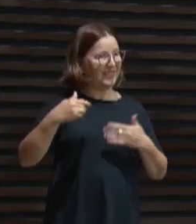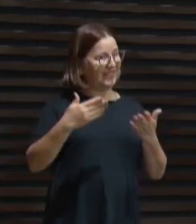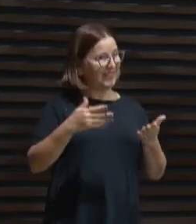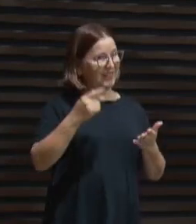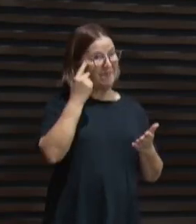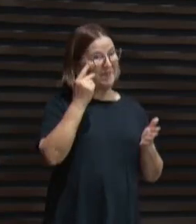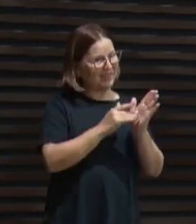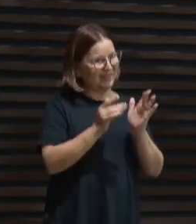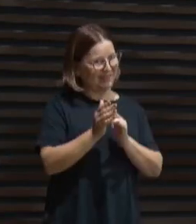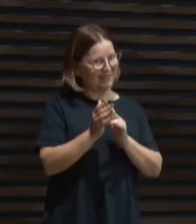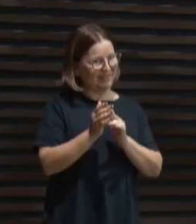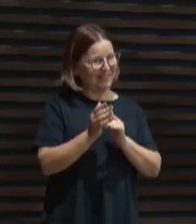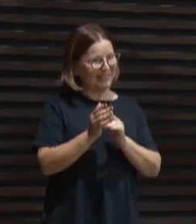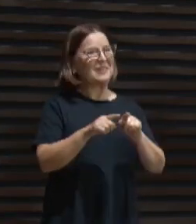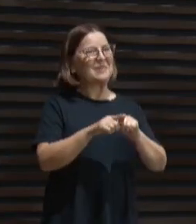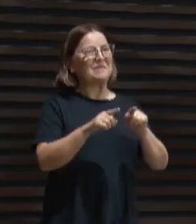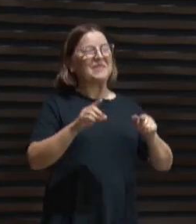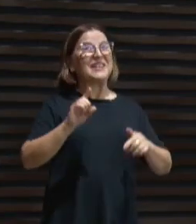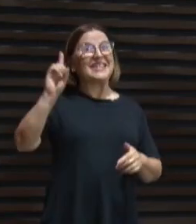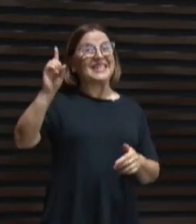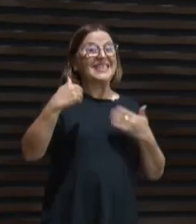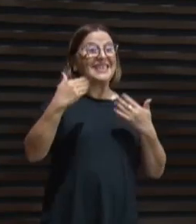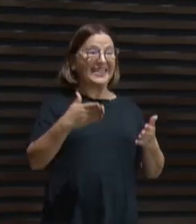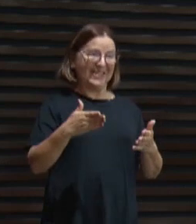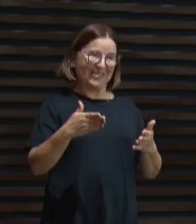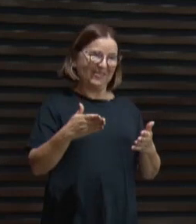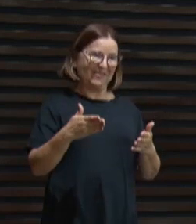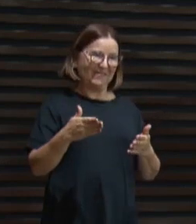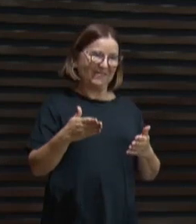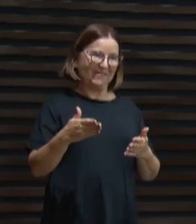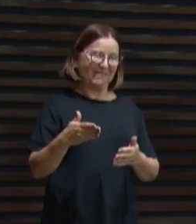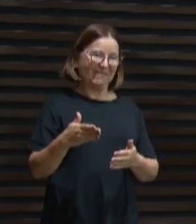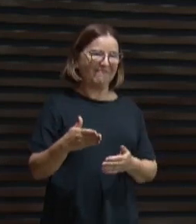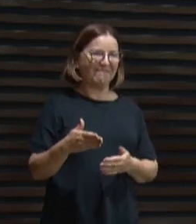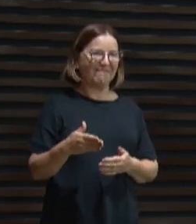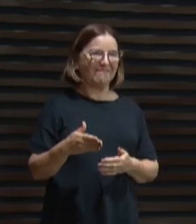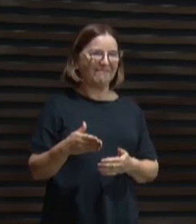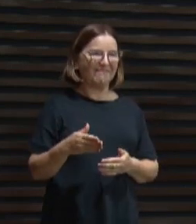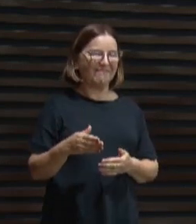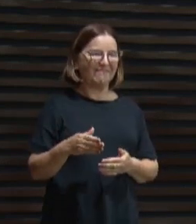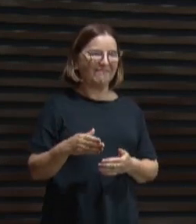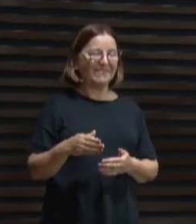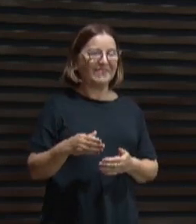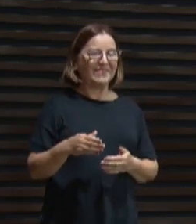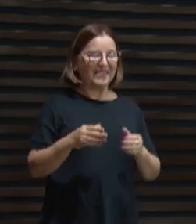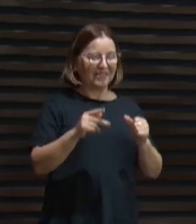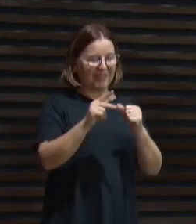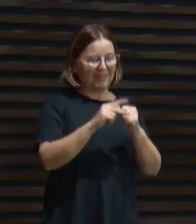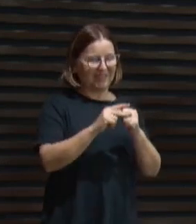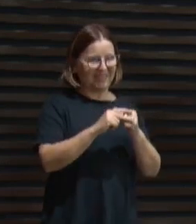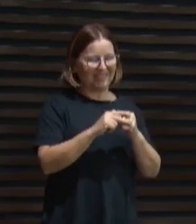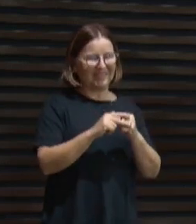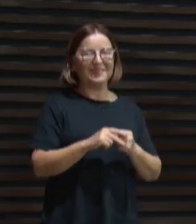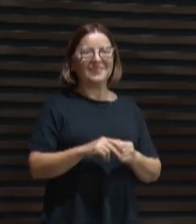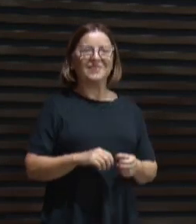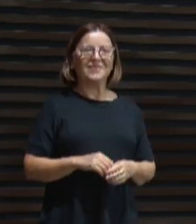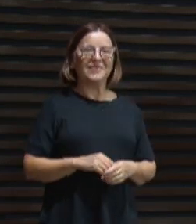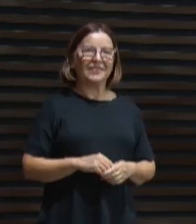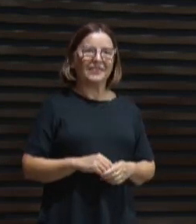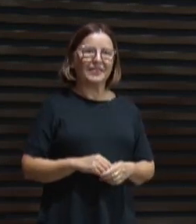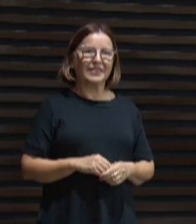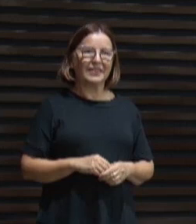o Pai deu Simão, ouvido duro, para Jesus.